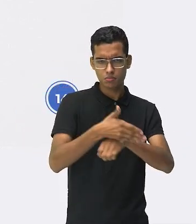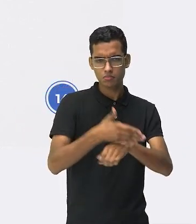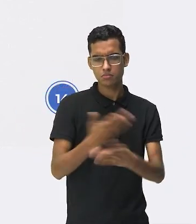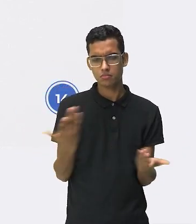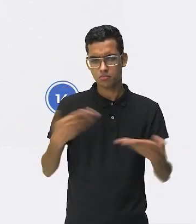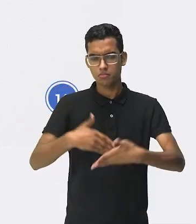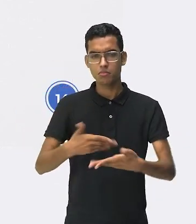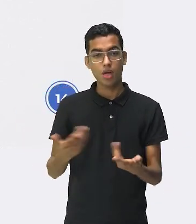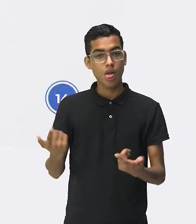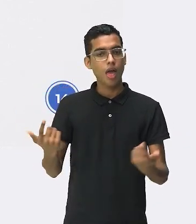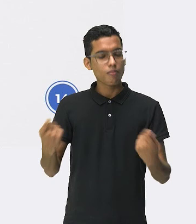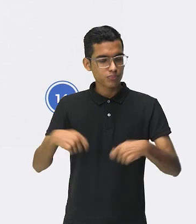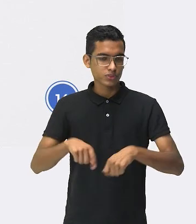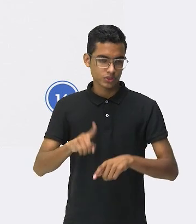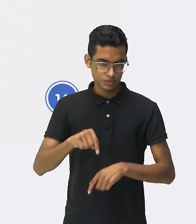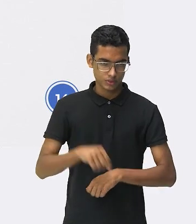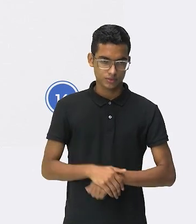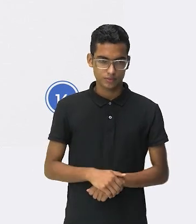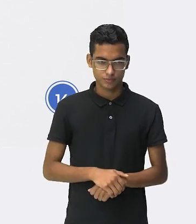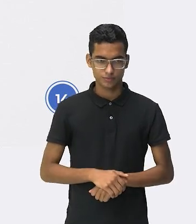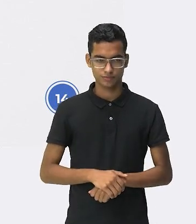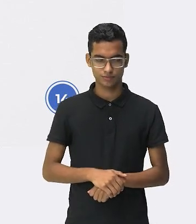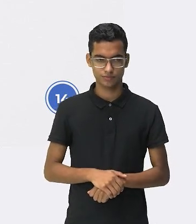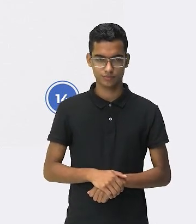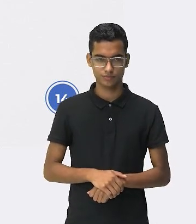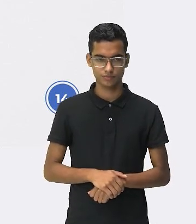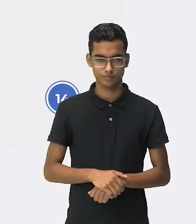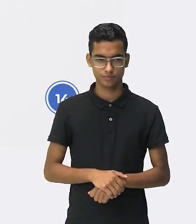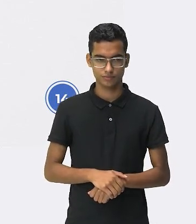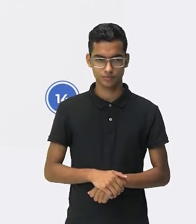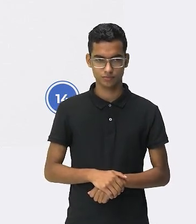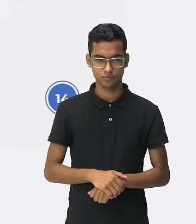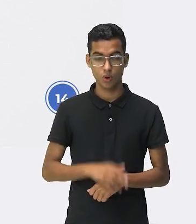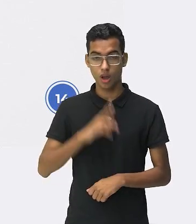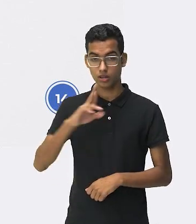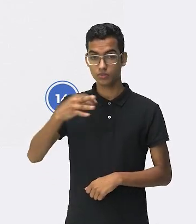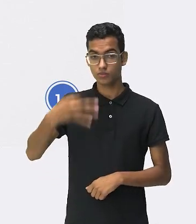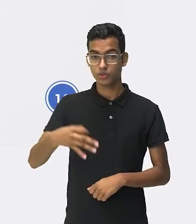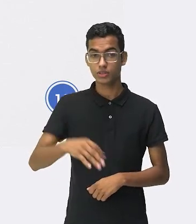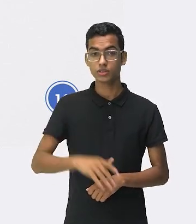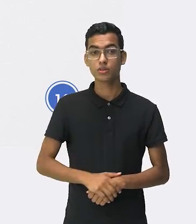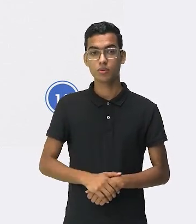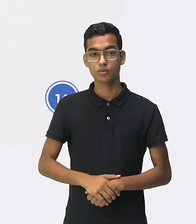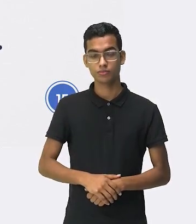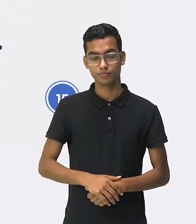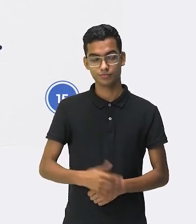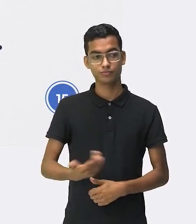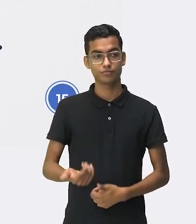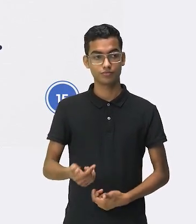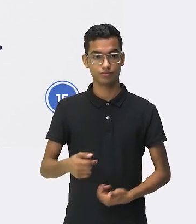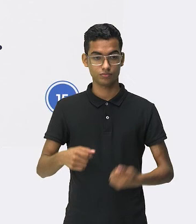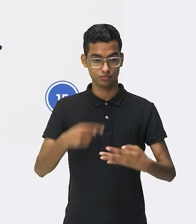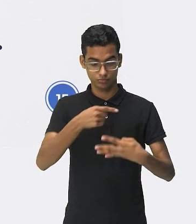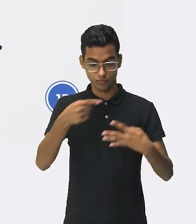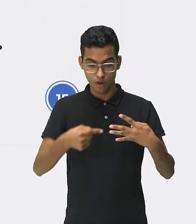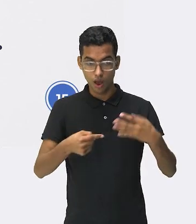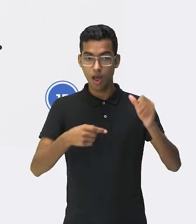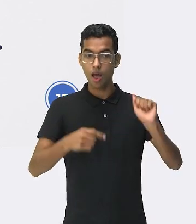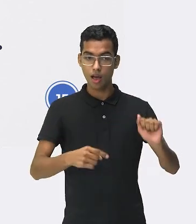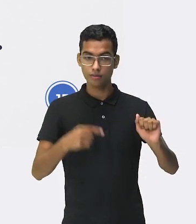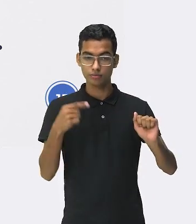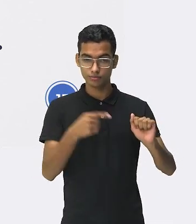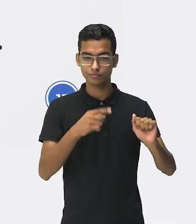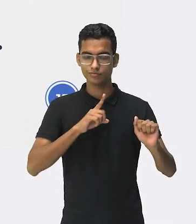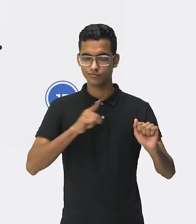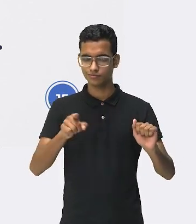para a gente seria a letra A. Somente as afirmativas 1 e 2 são corretas, então parabéns, vocês